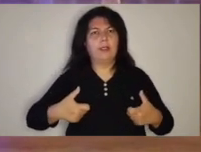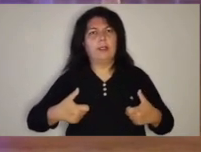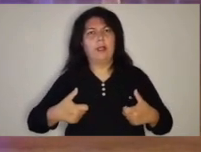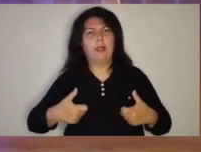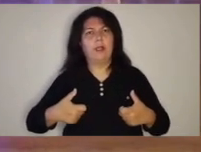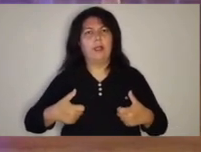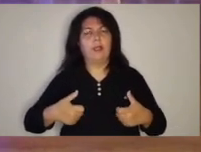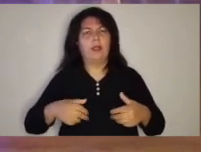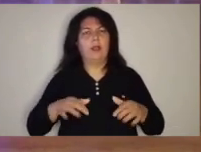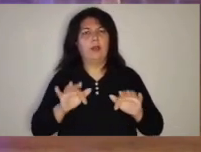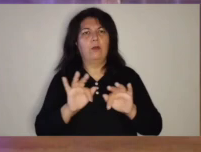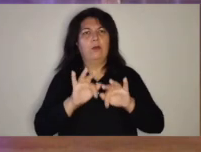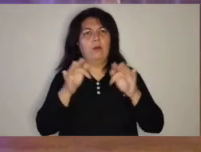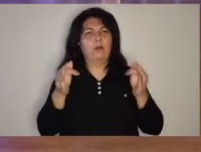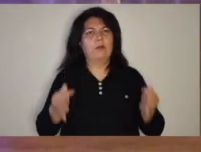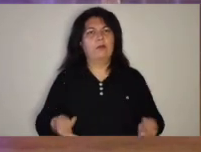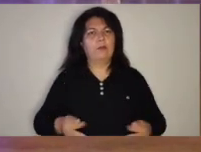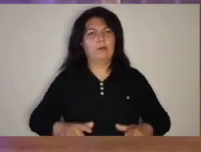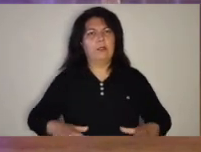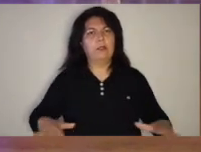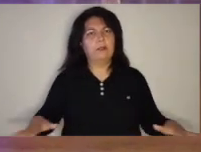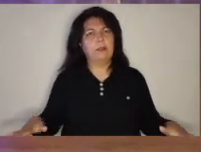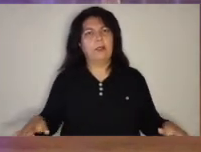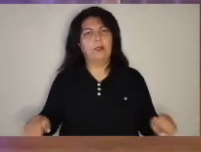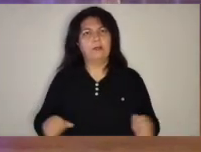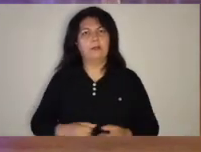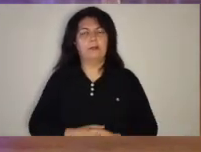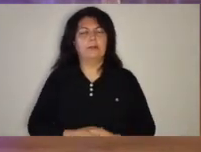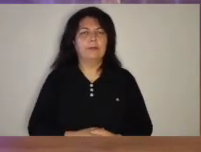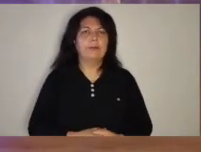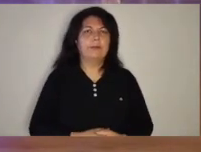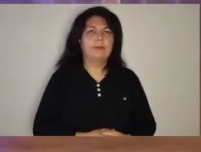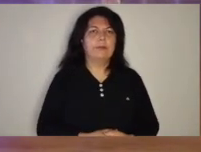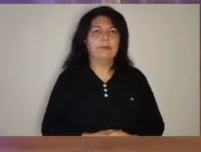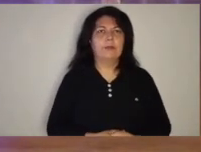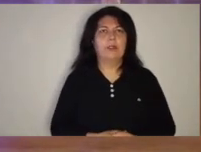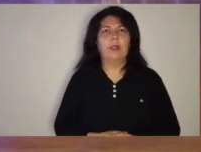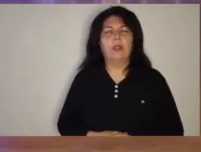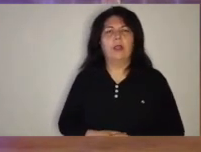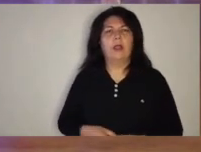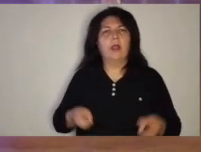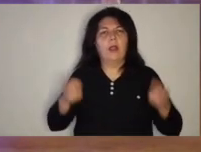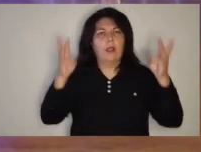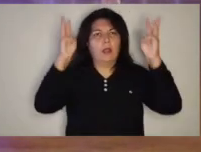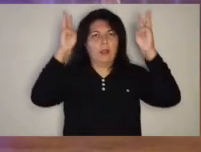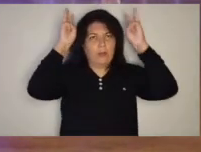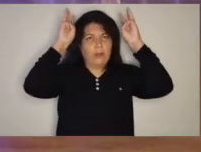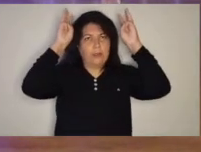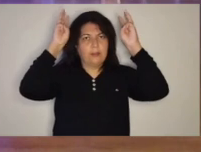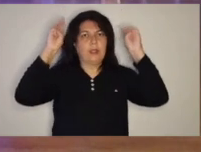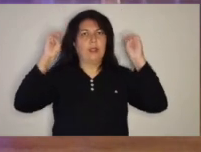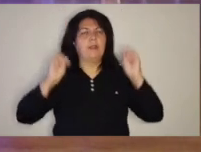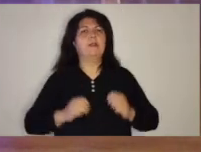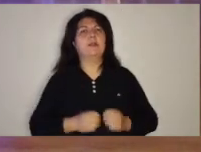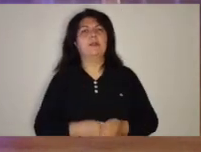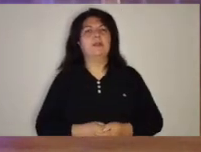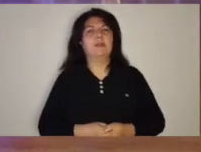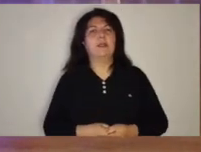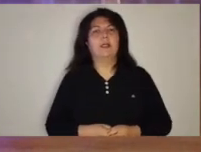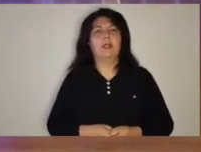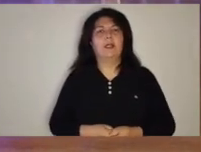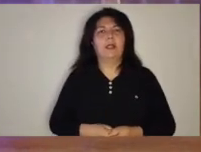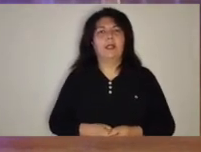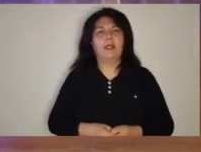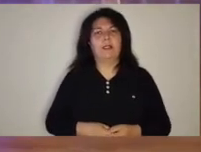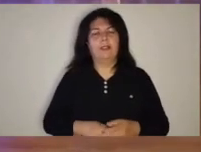povo de Israel, irmãos, enquanto Josué estava vivo, né? Então, Moisés, né, tirou o povo de